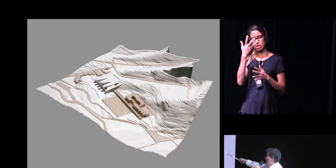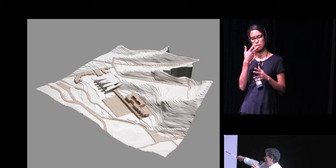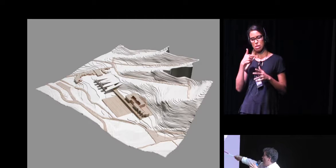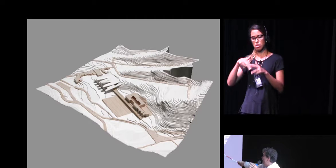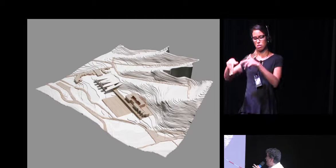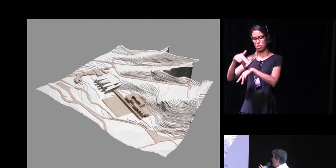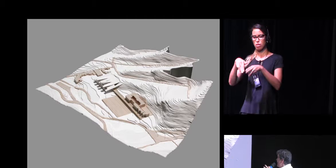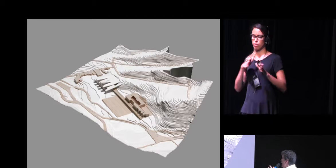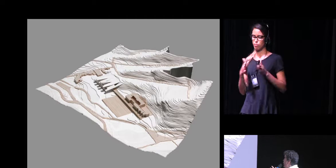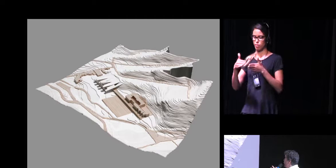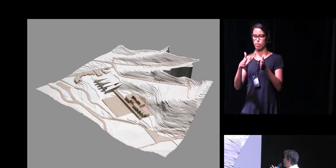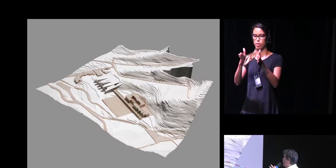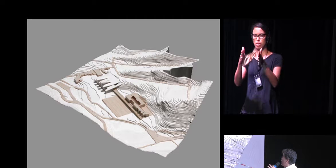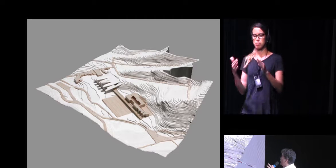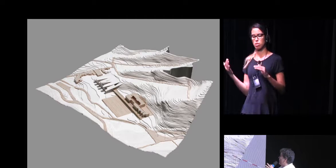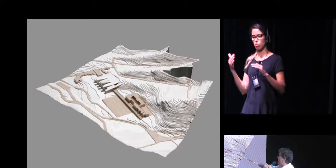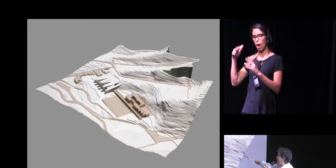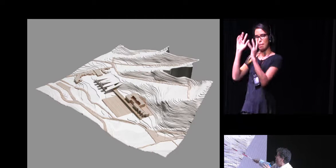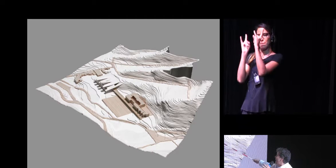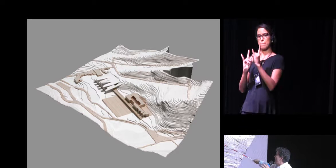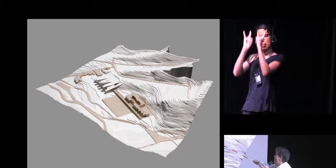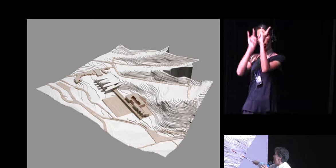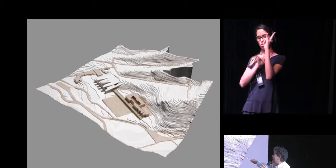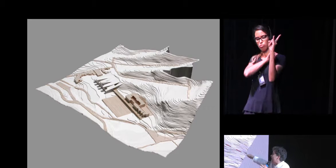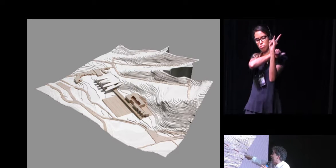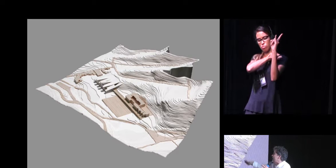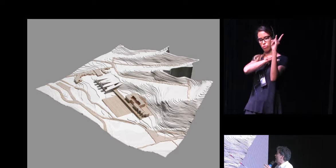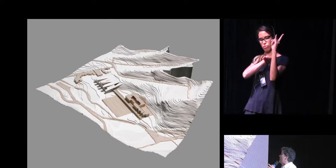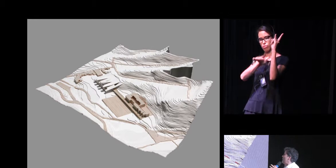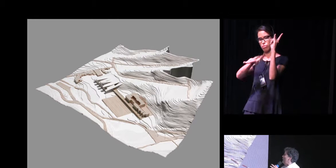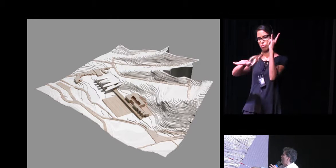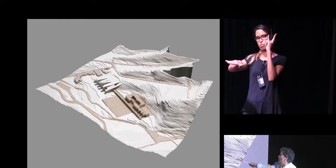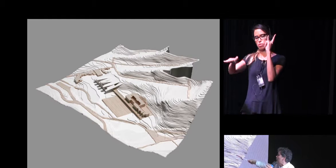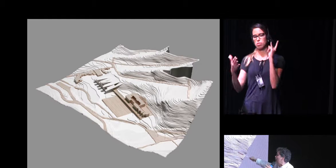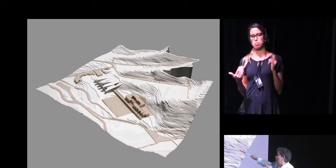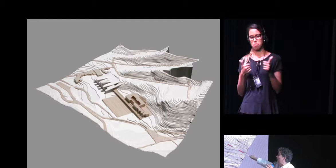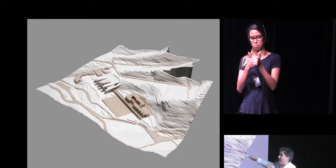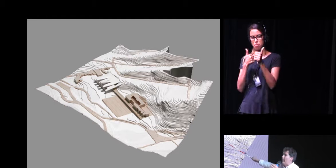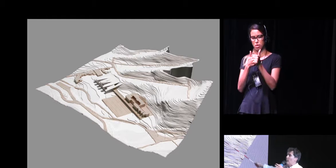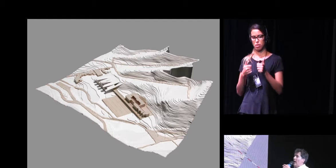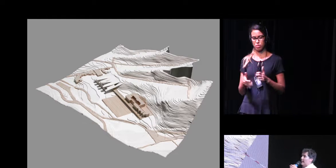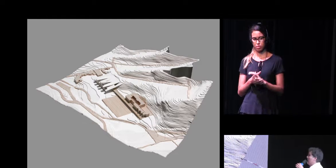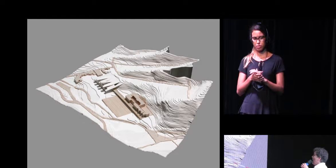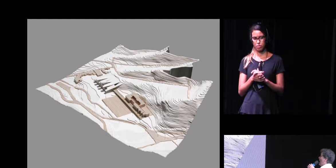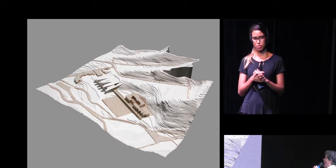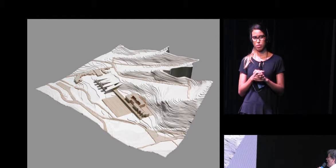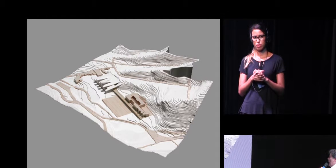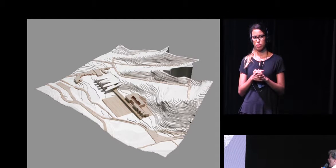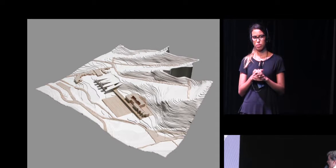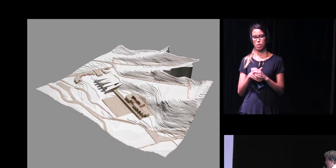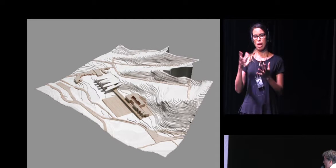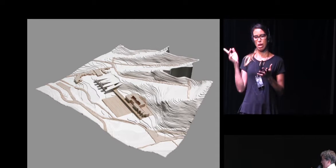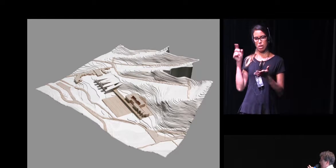os adolescentes, e como isso, esses caminhos começam a atravessar o prédio e há caminhos